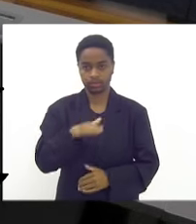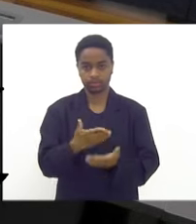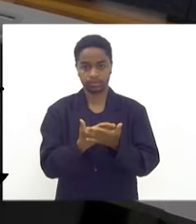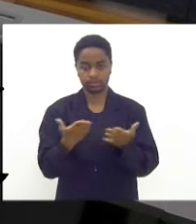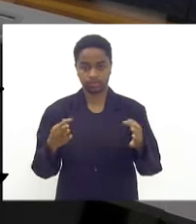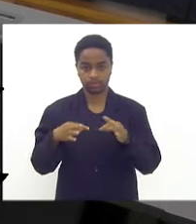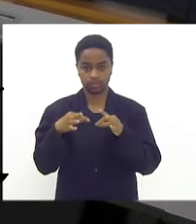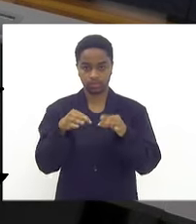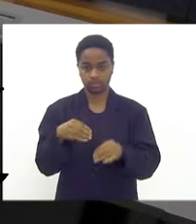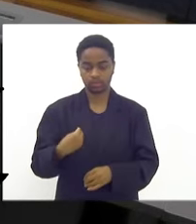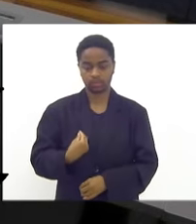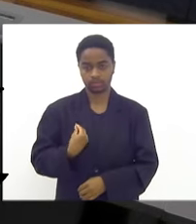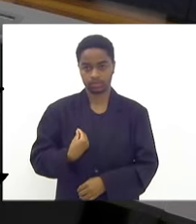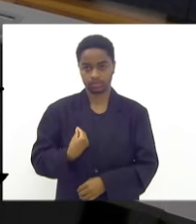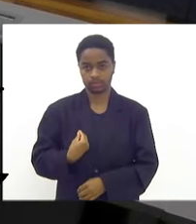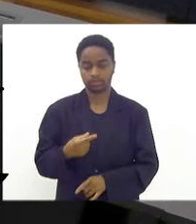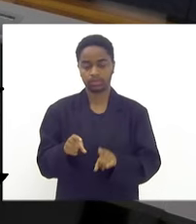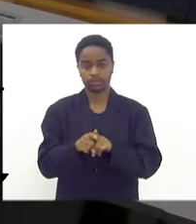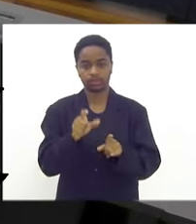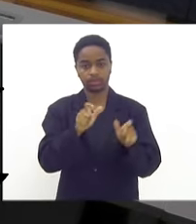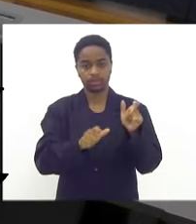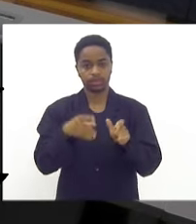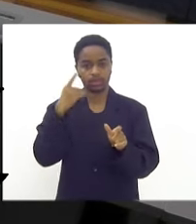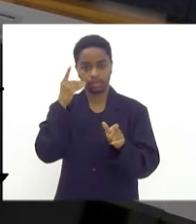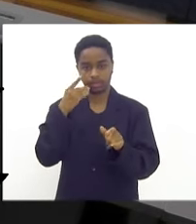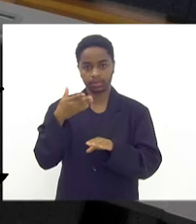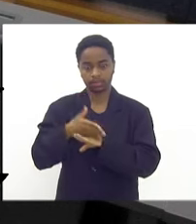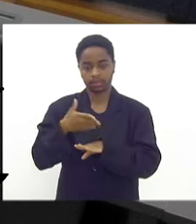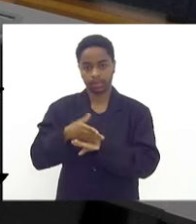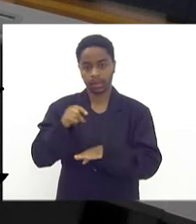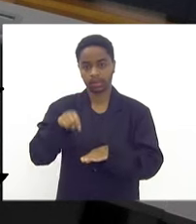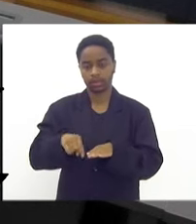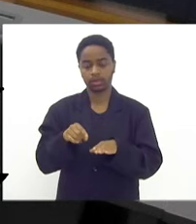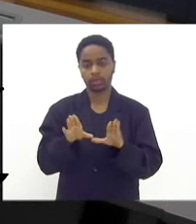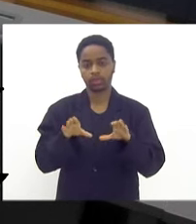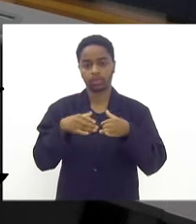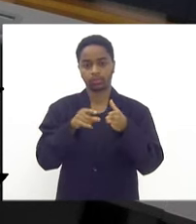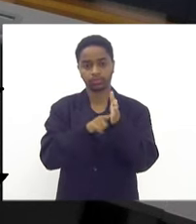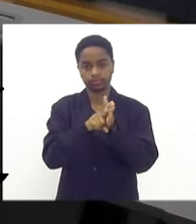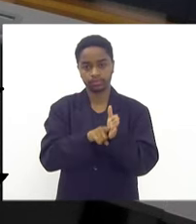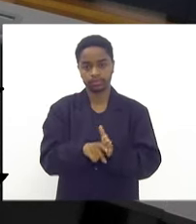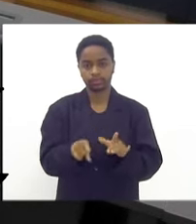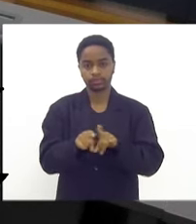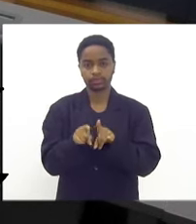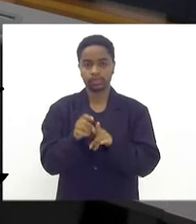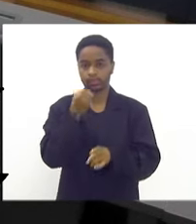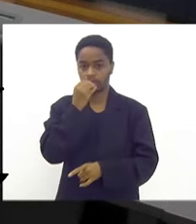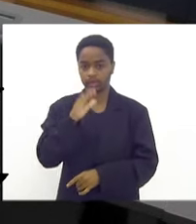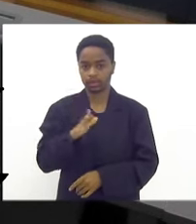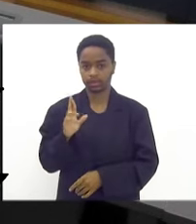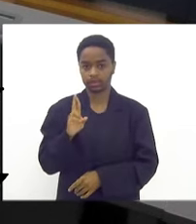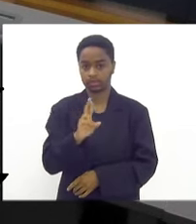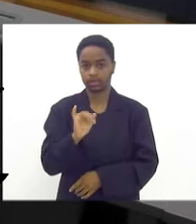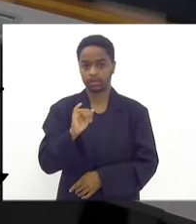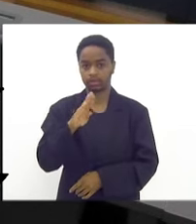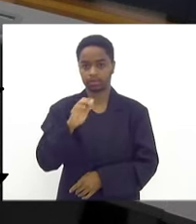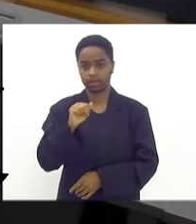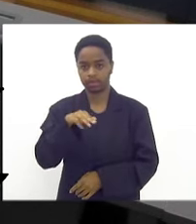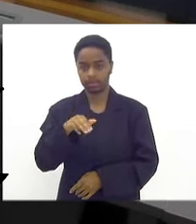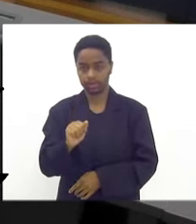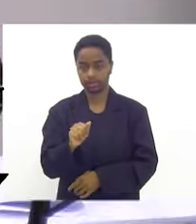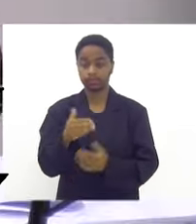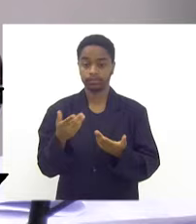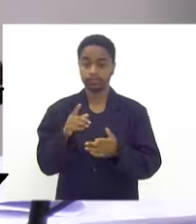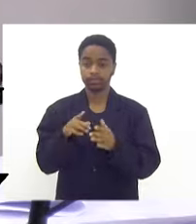a todos presentes os noves deputados fazem parte dessa comissão parlamentar de inquérito Boa tarde representante do do Ibama hom de